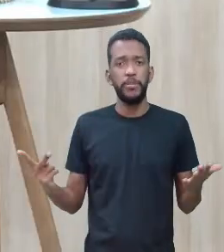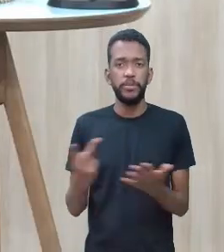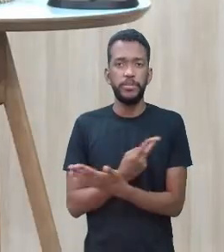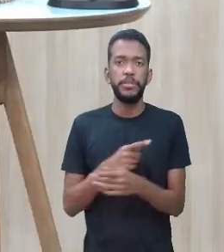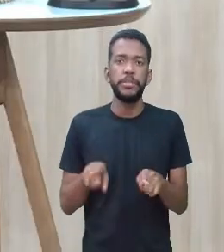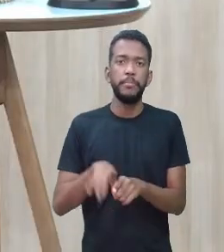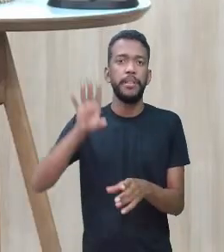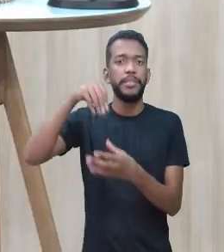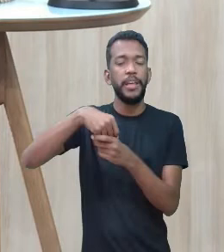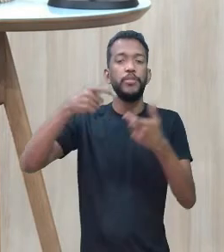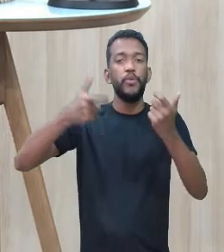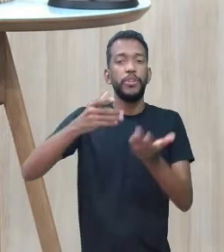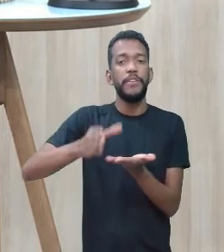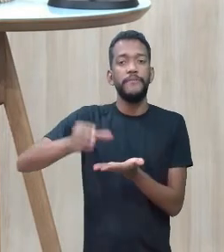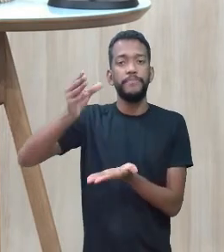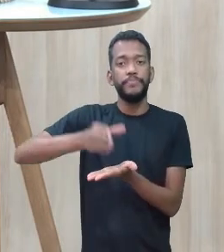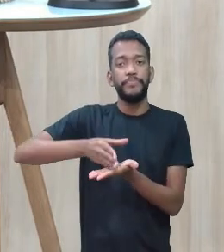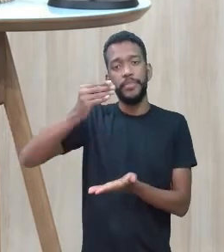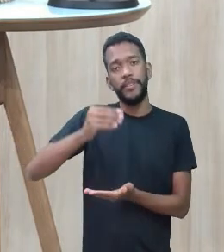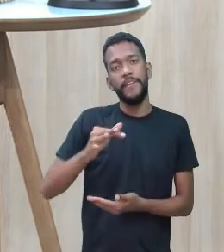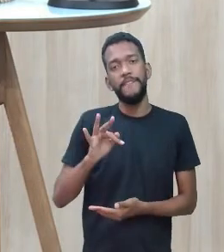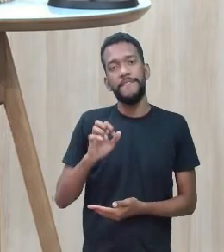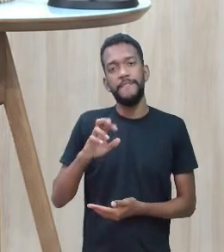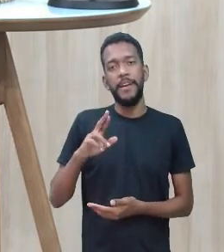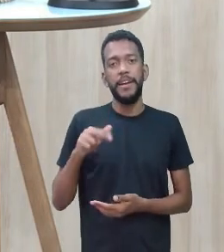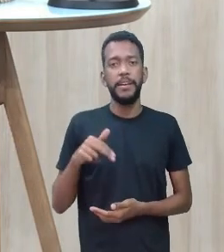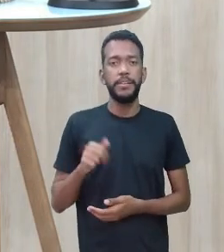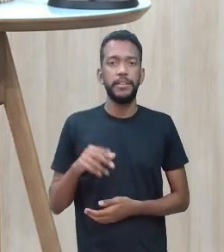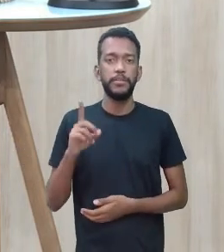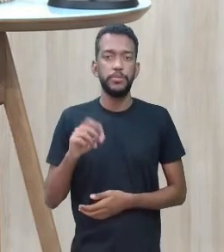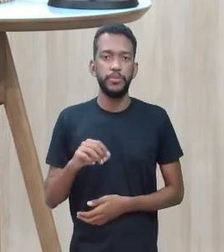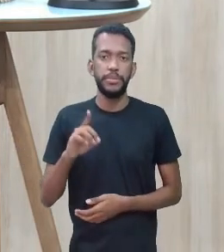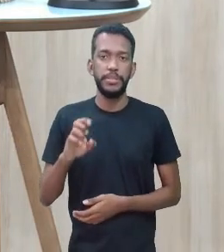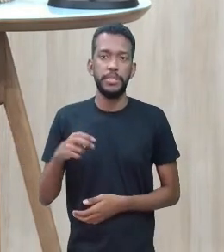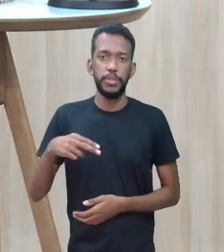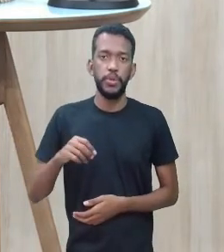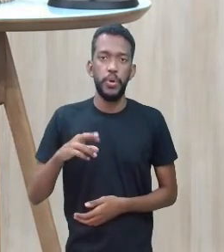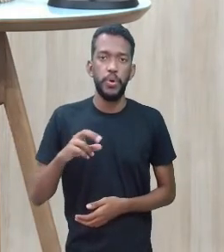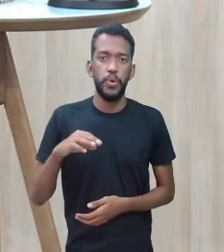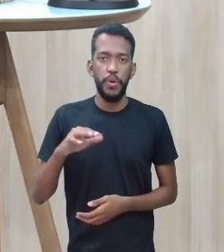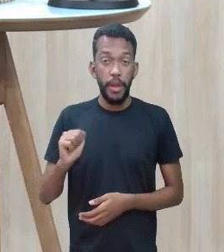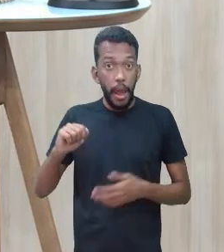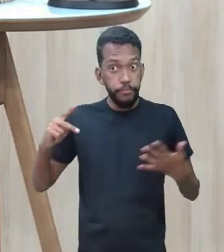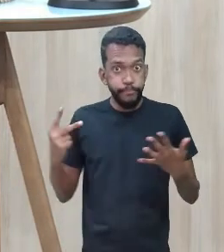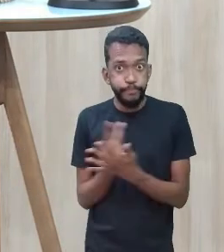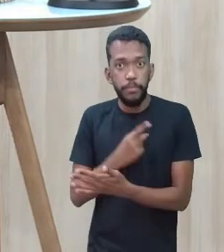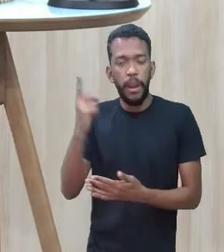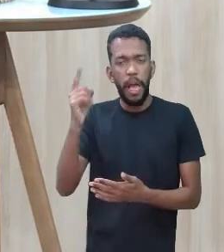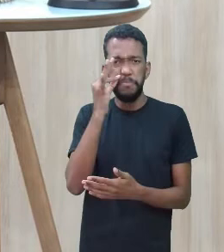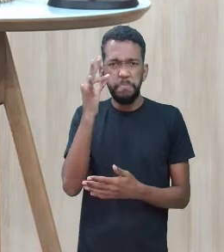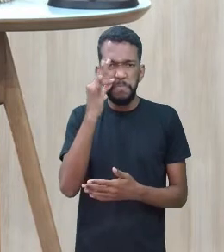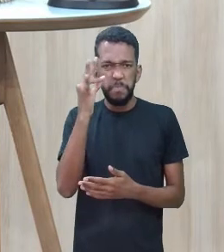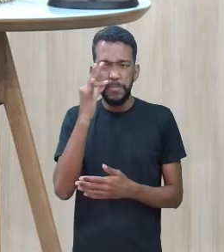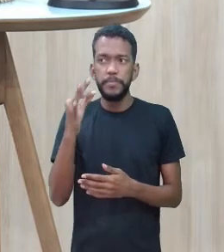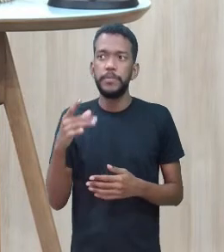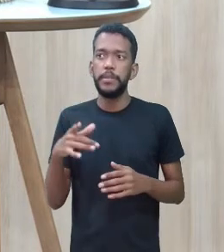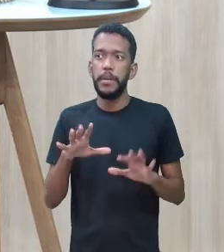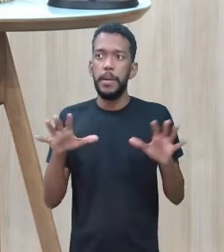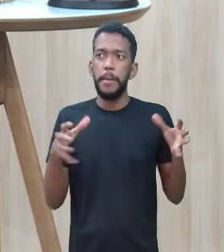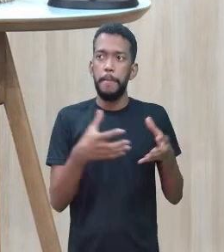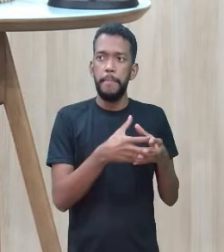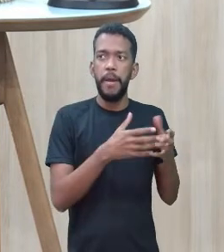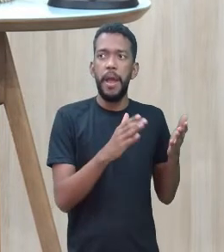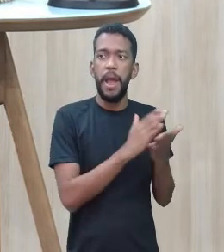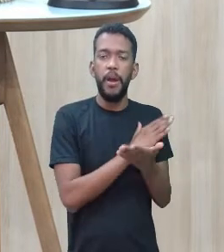ilha de Fernando de Noronha? Alguns anos atrás, estava uma superpopulação de ratos lá. Pegaram do continente